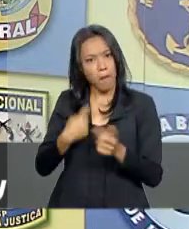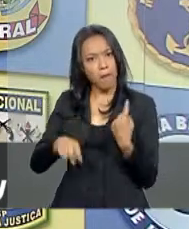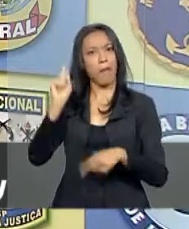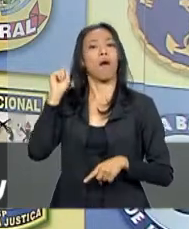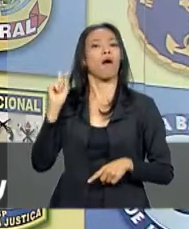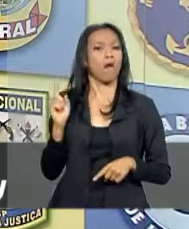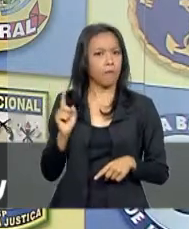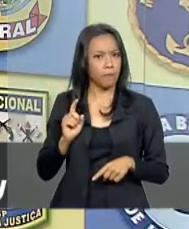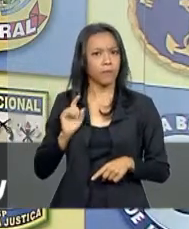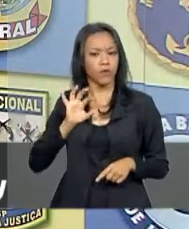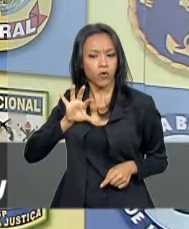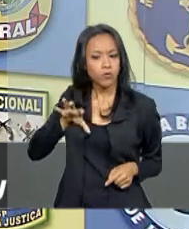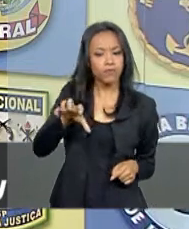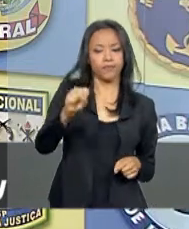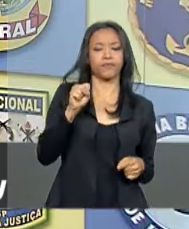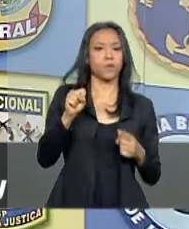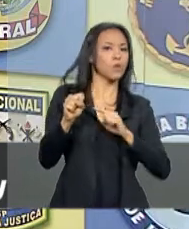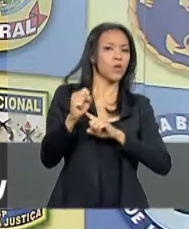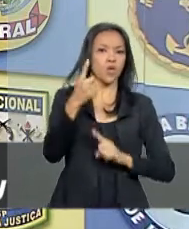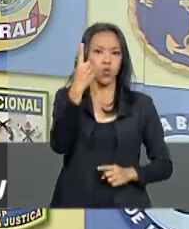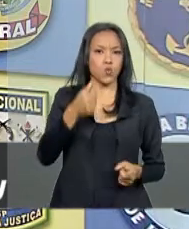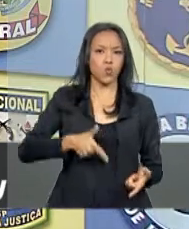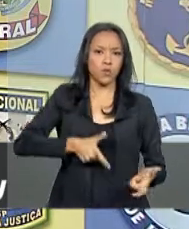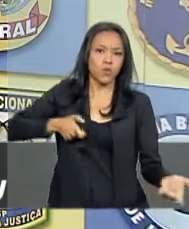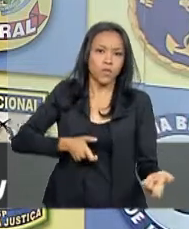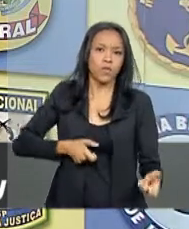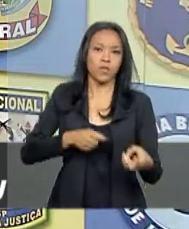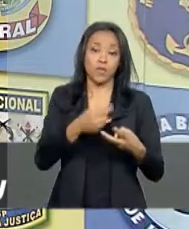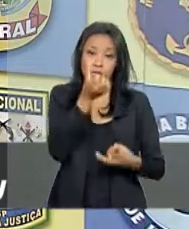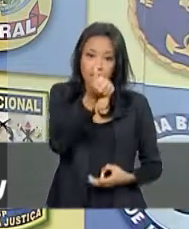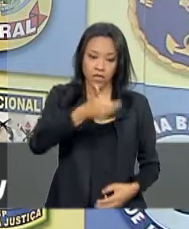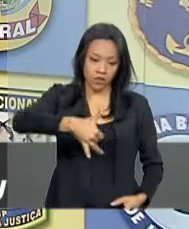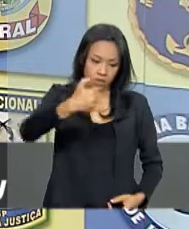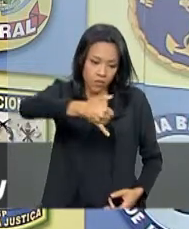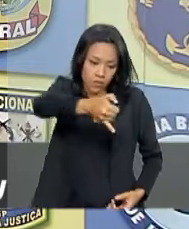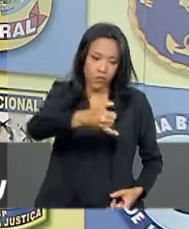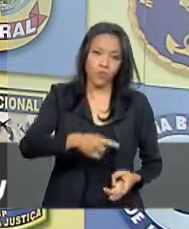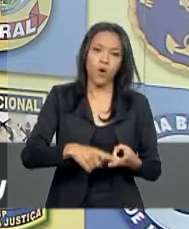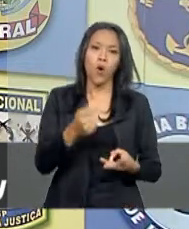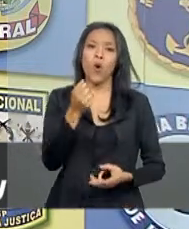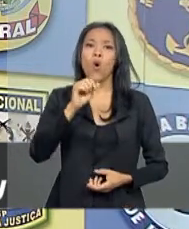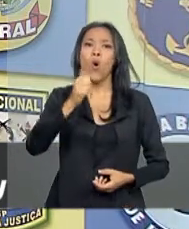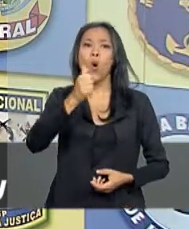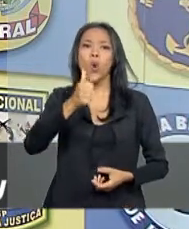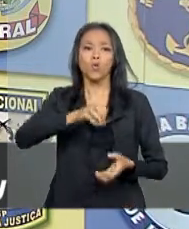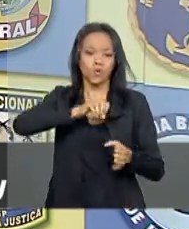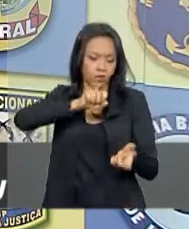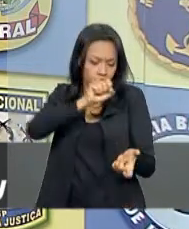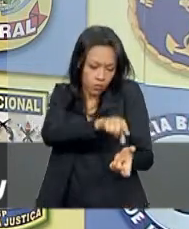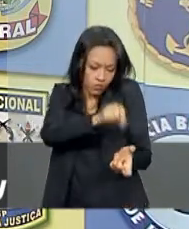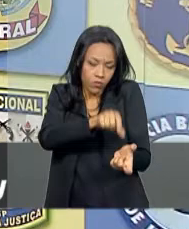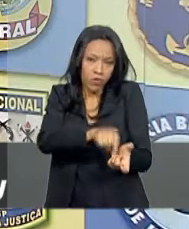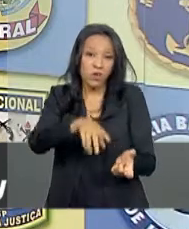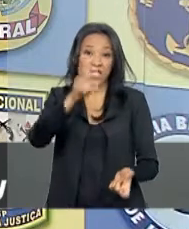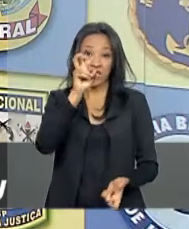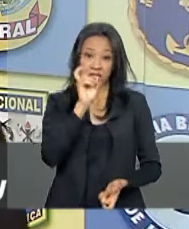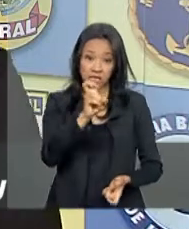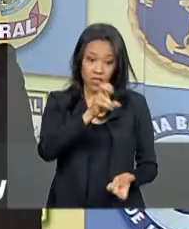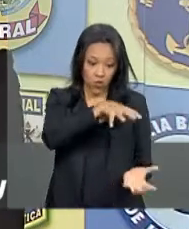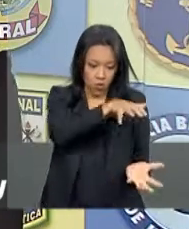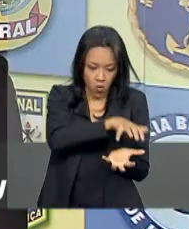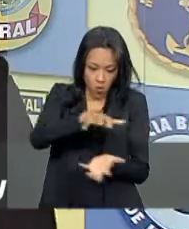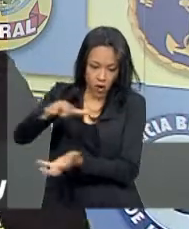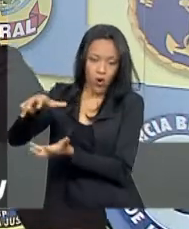sucedida. Foram apreendidos um fuzil, 6 pistolas, 11 carregadores, 5 pacotes com munição, 3 coldres,